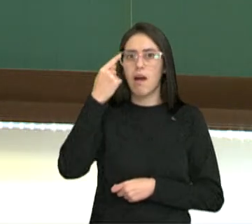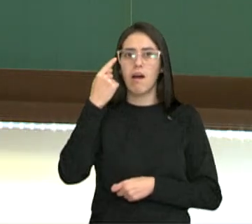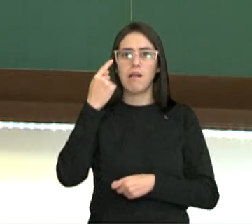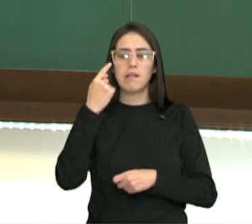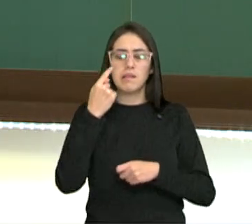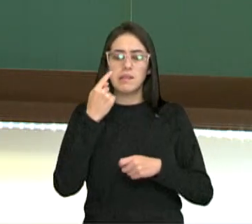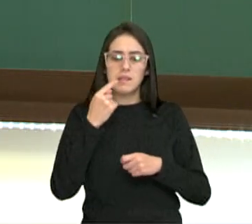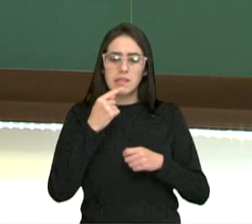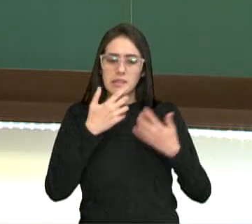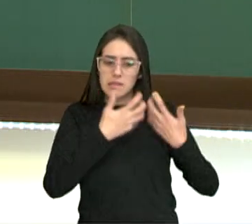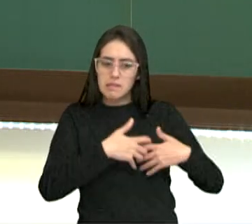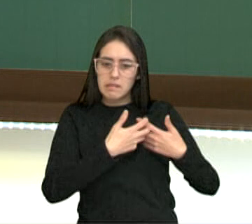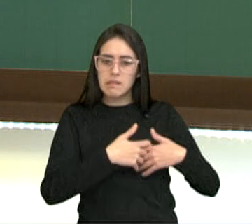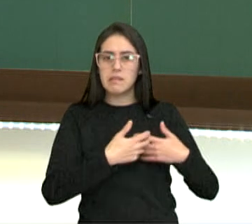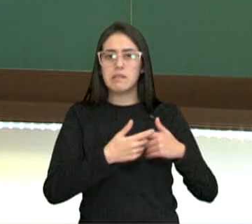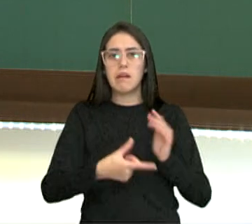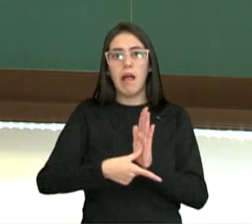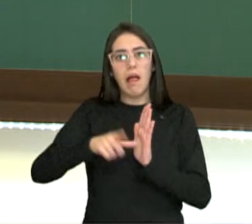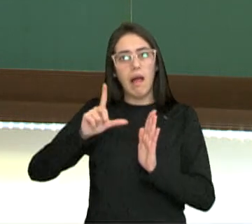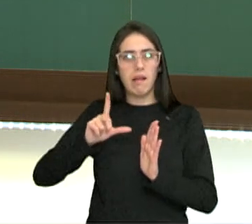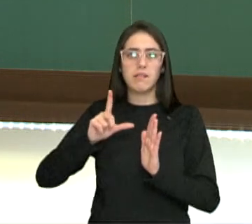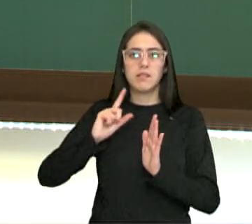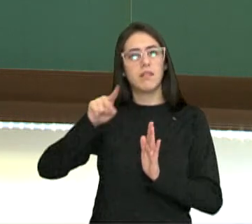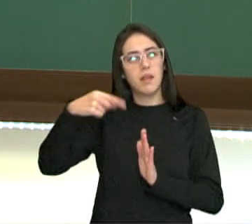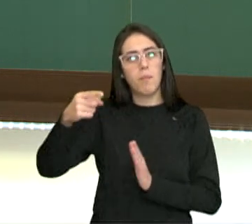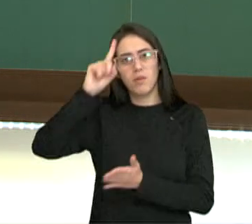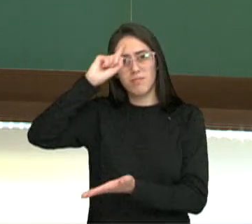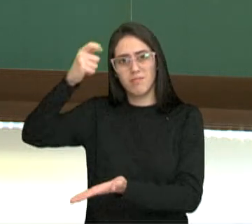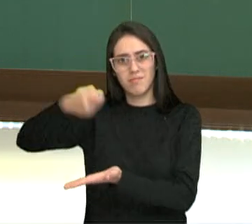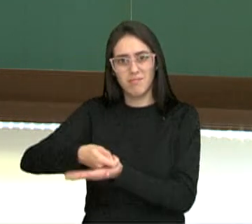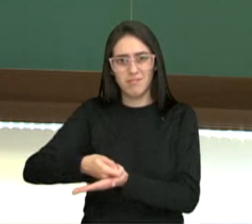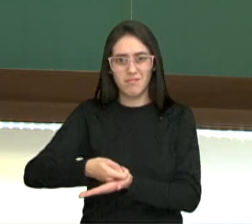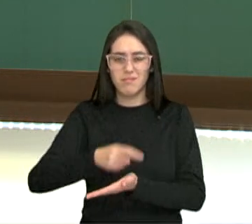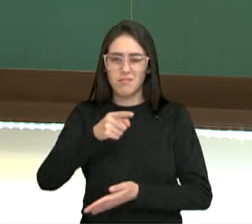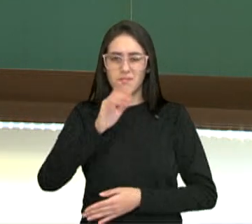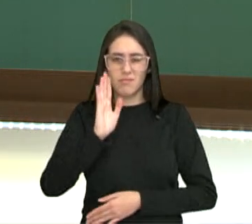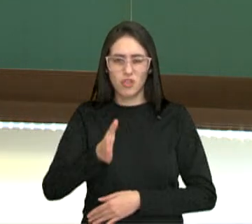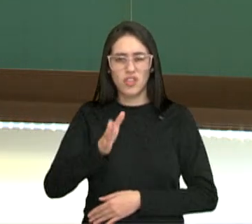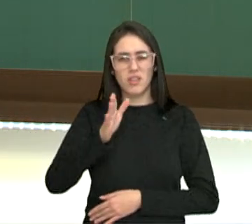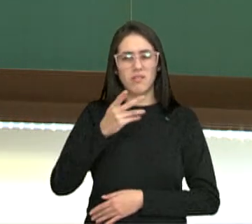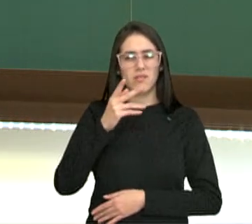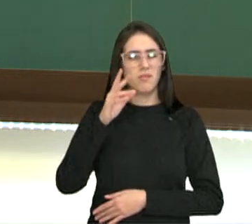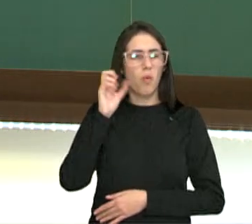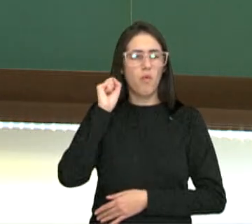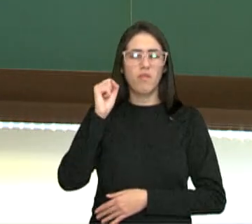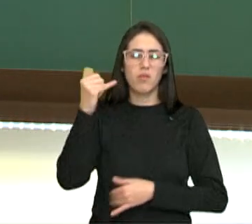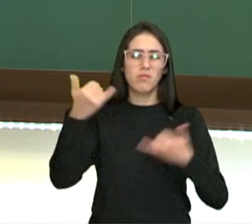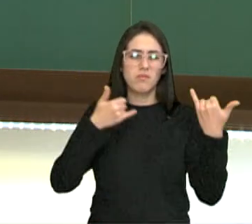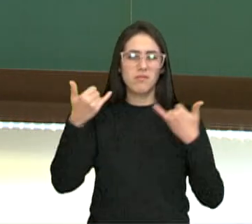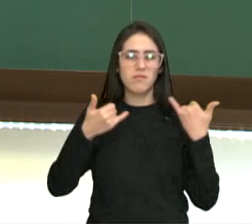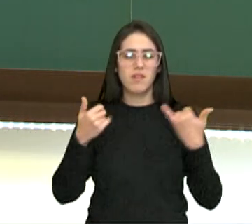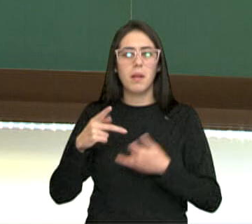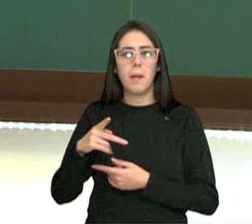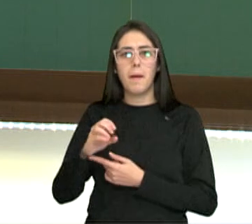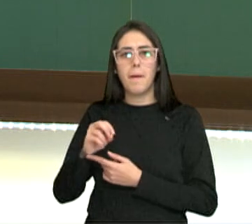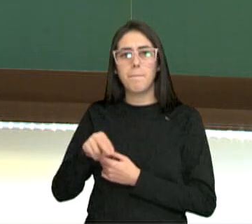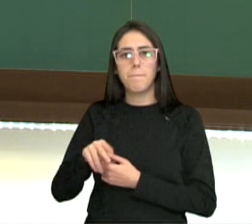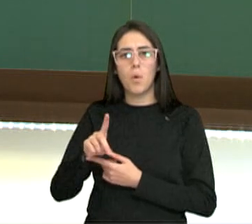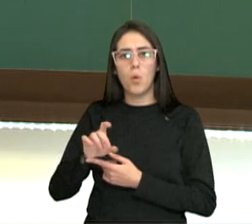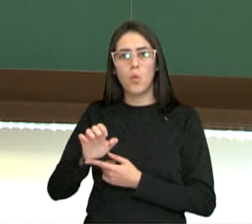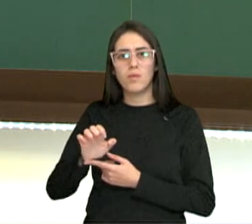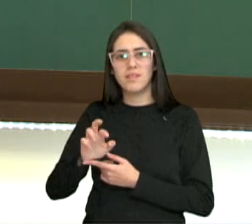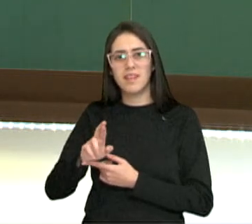ouviu aquele conselho? Pondere os fatos? Então, o que isso realmente